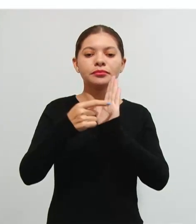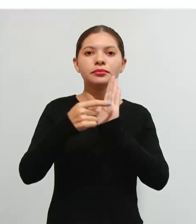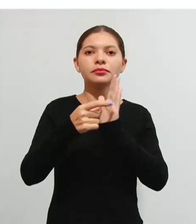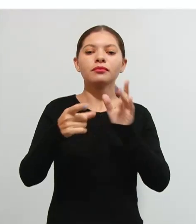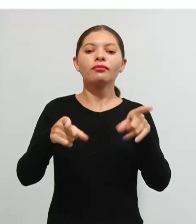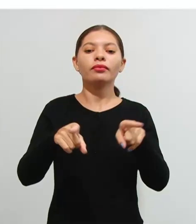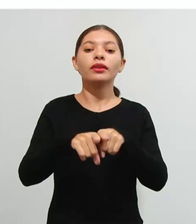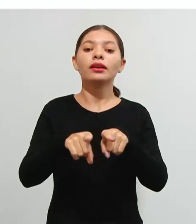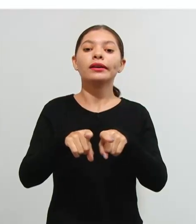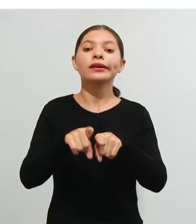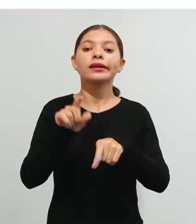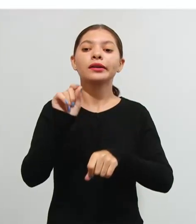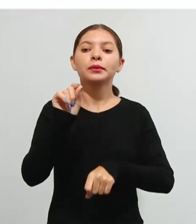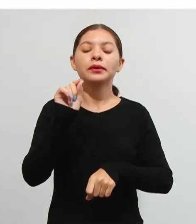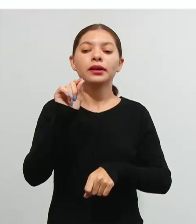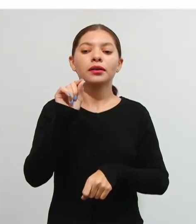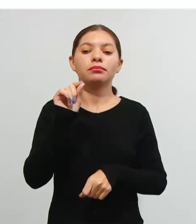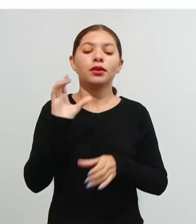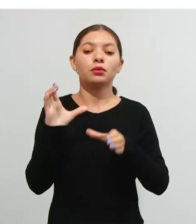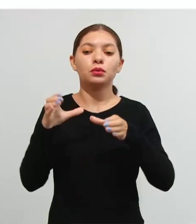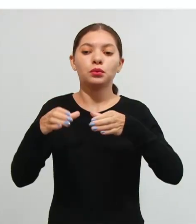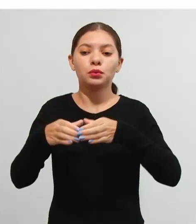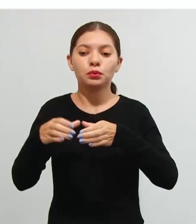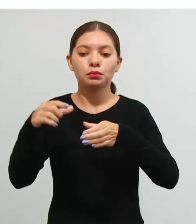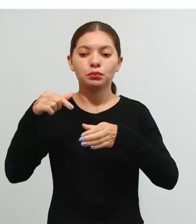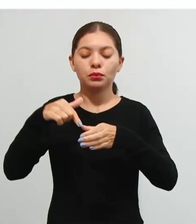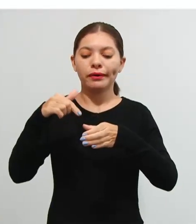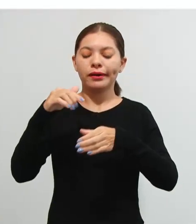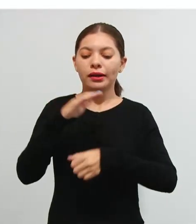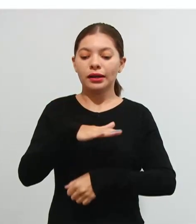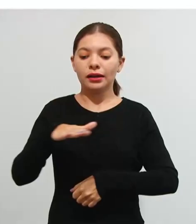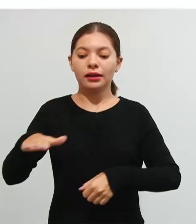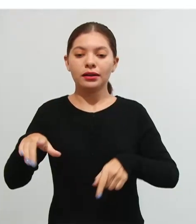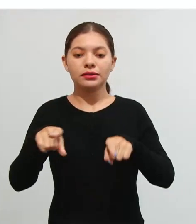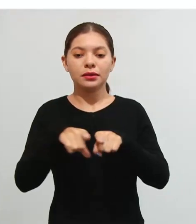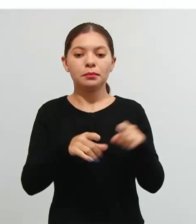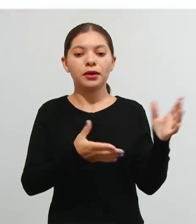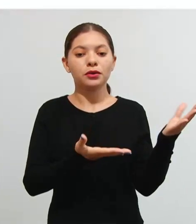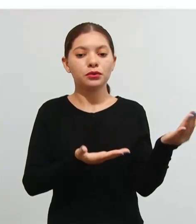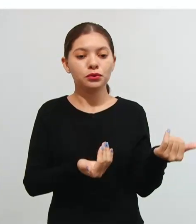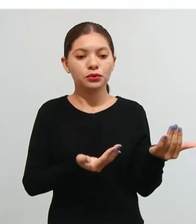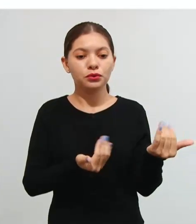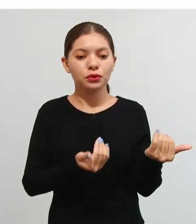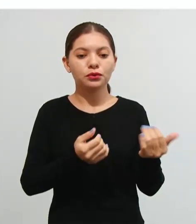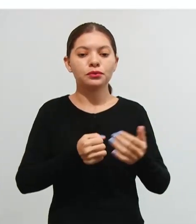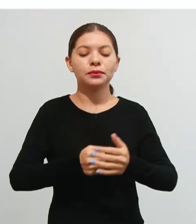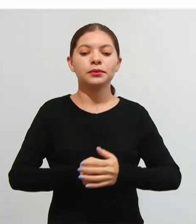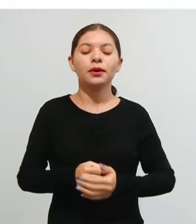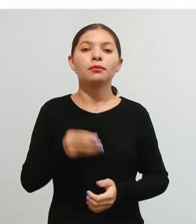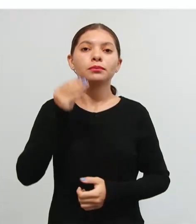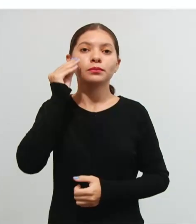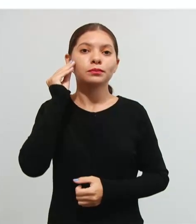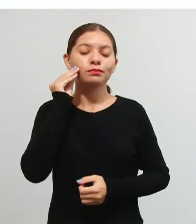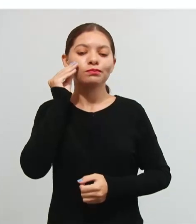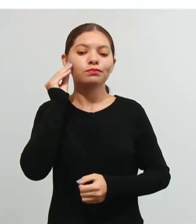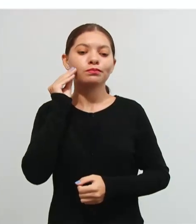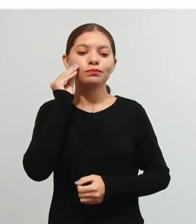crianças jovens demais para participar de testes padronizados. É uma categoria que